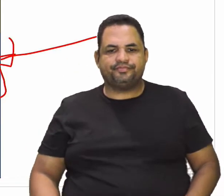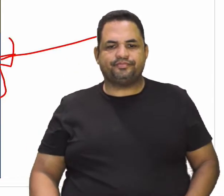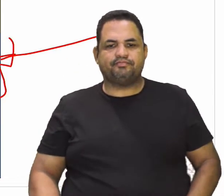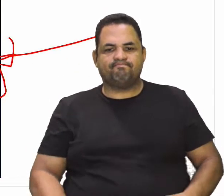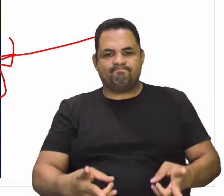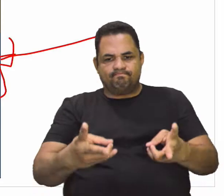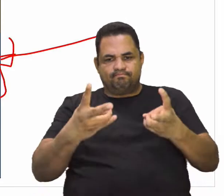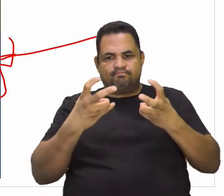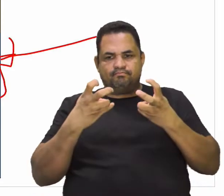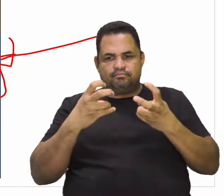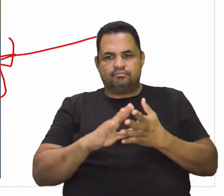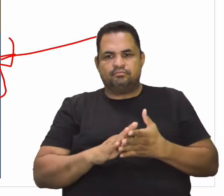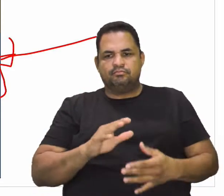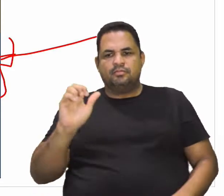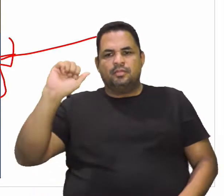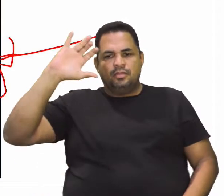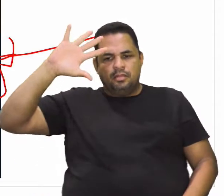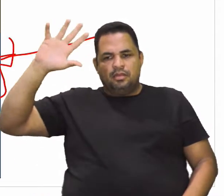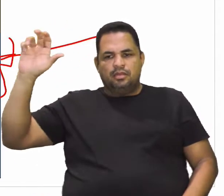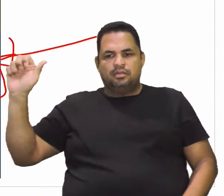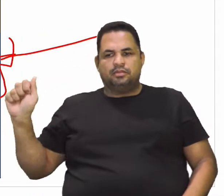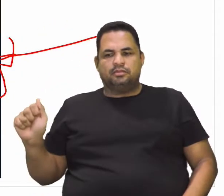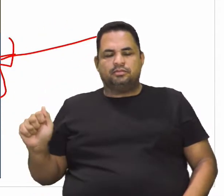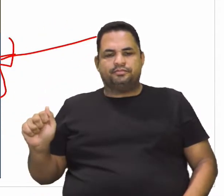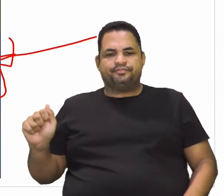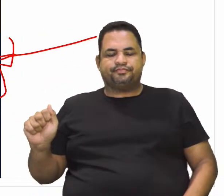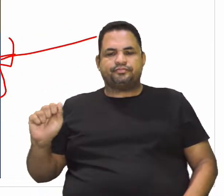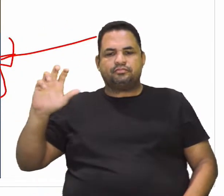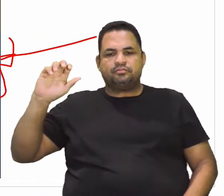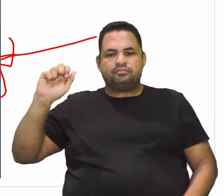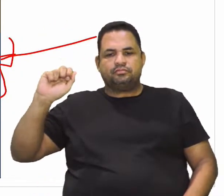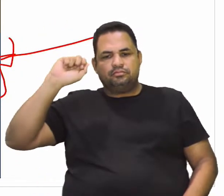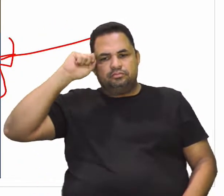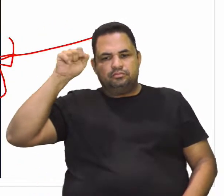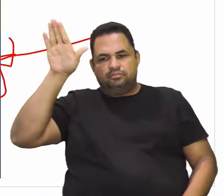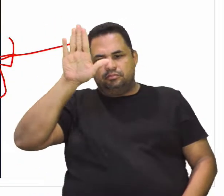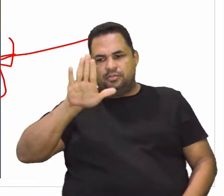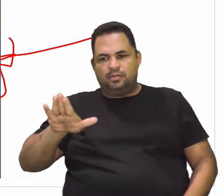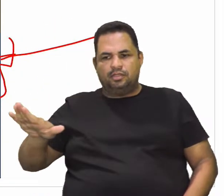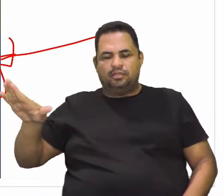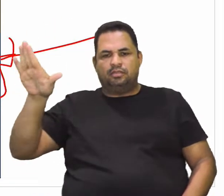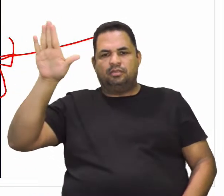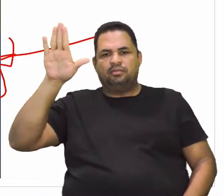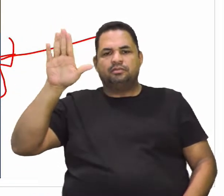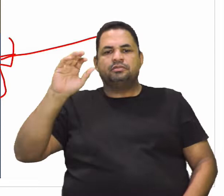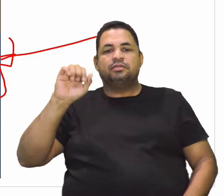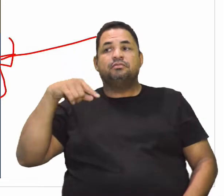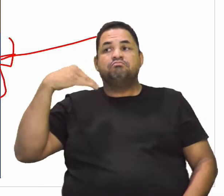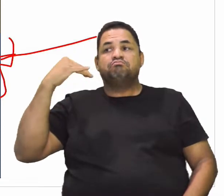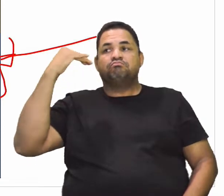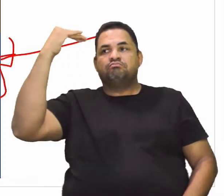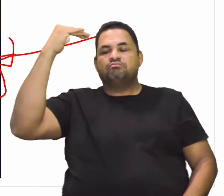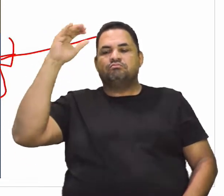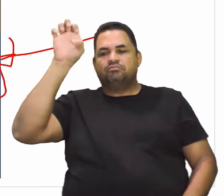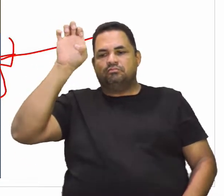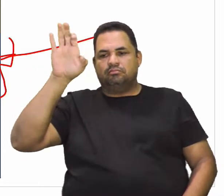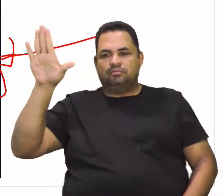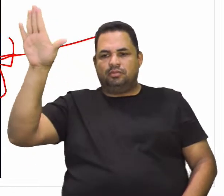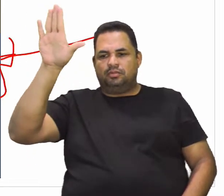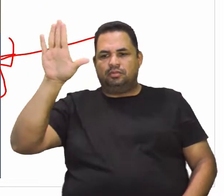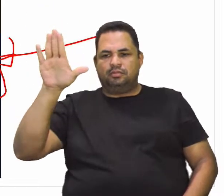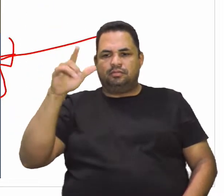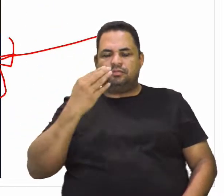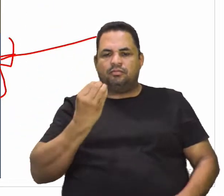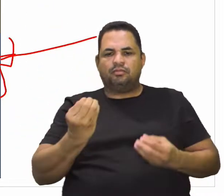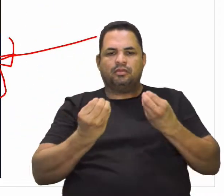Percebam vocês, daqui é a Ásia, isso aqui é a África. E aqui em cima é a Europa. Olha aqui